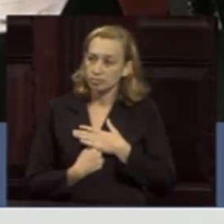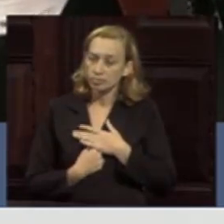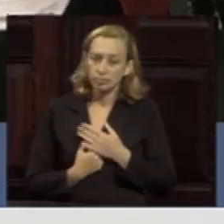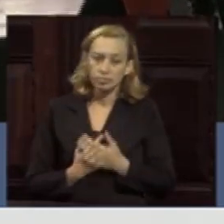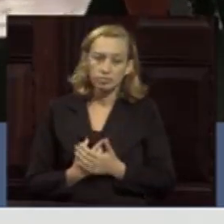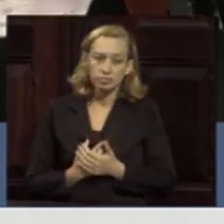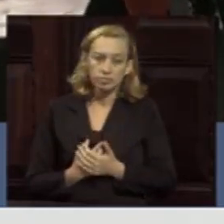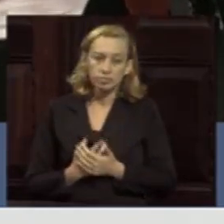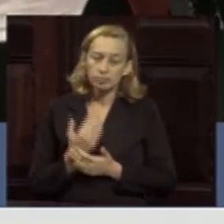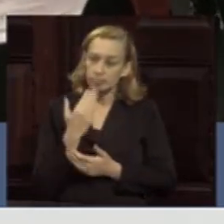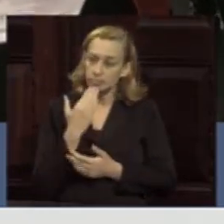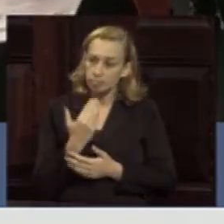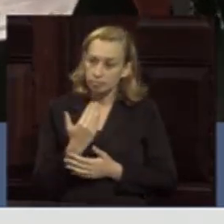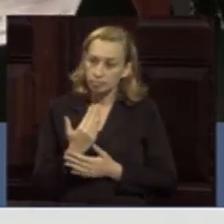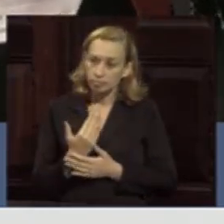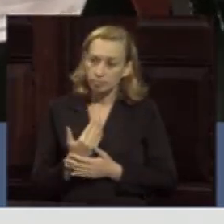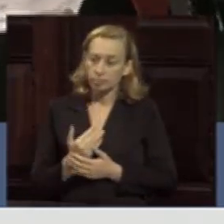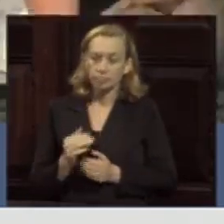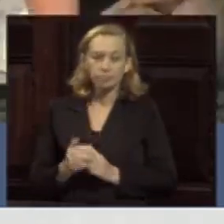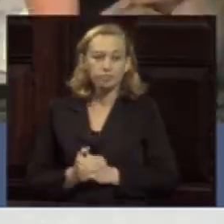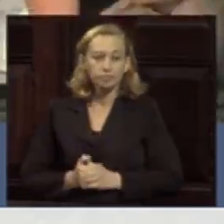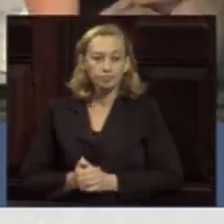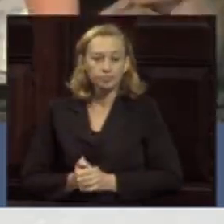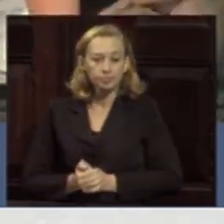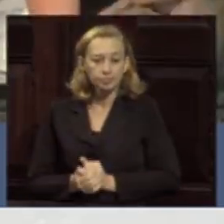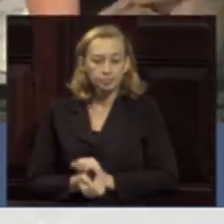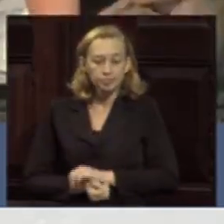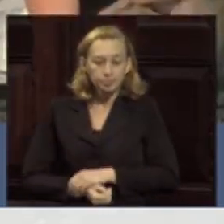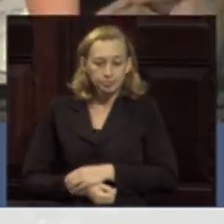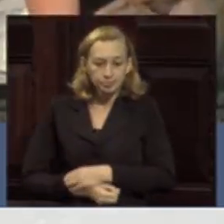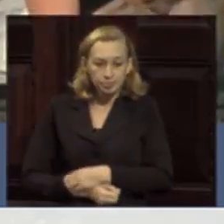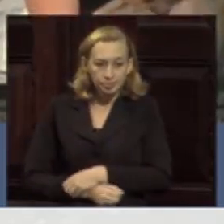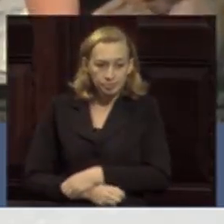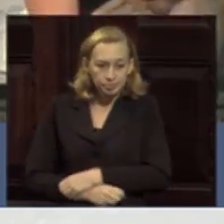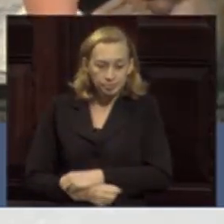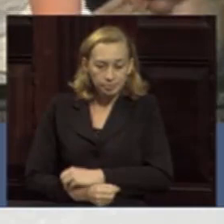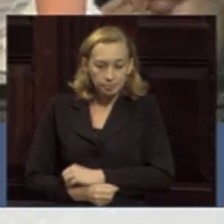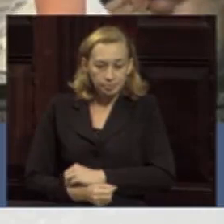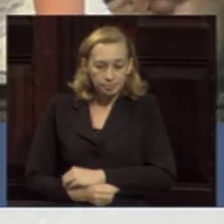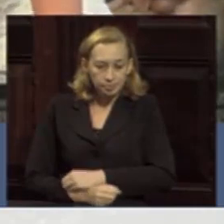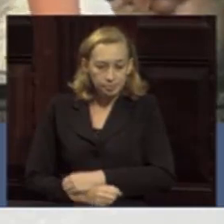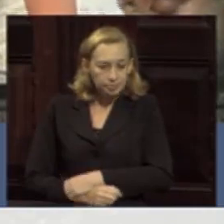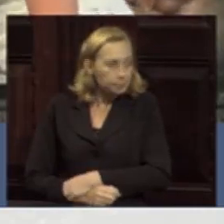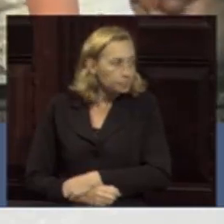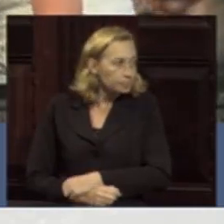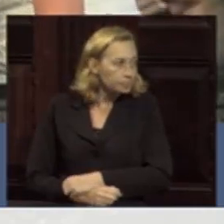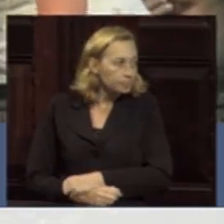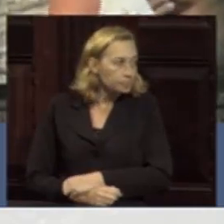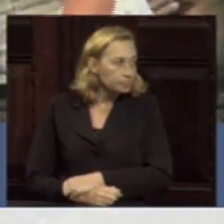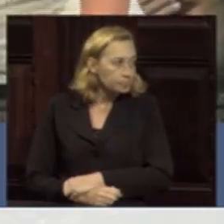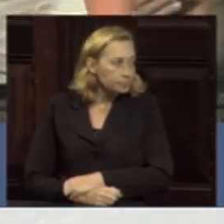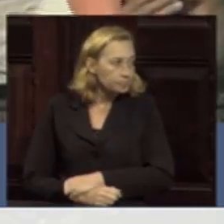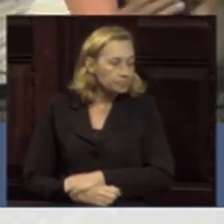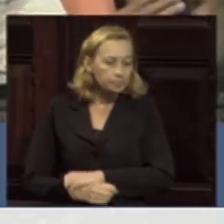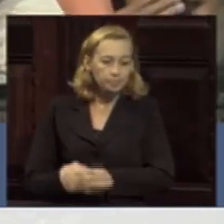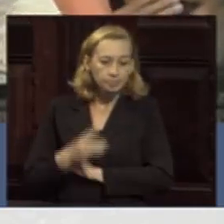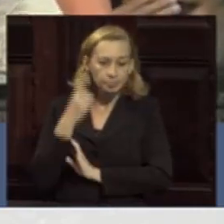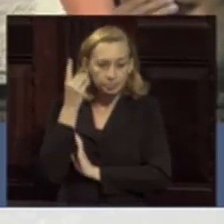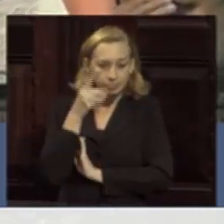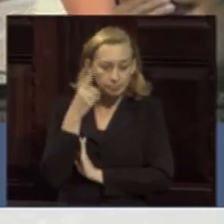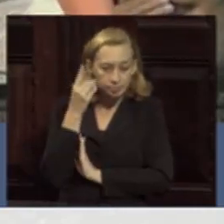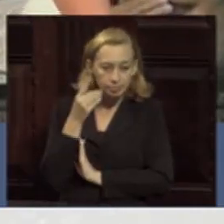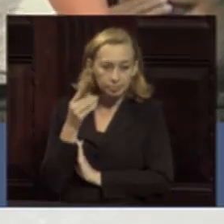isso, pedimos a aprovação da emenda 6. Presidência... Senhor presidente, deputado Carlos Mink. Deputado Zaqueu, citado. É. Deputado Carlos